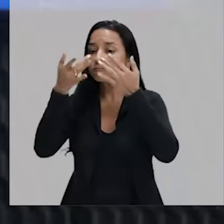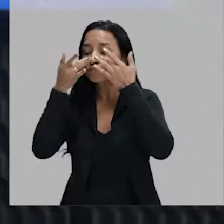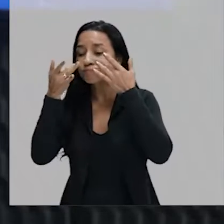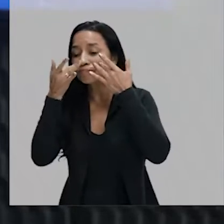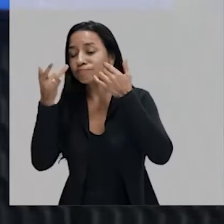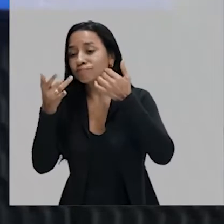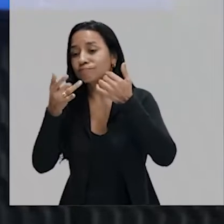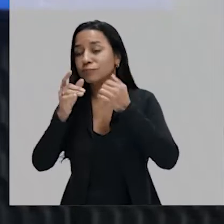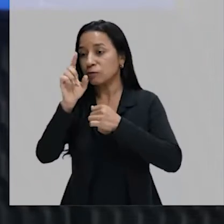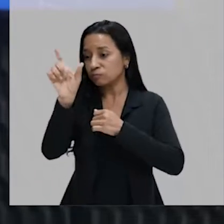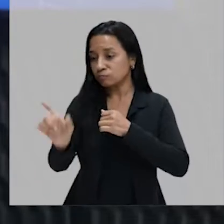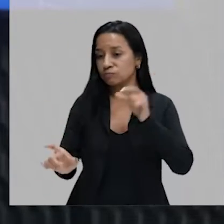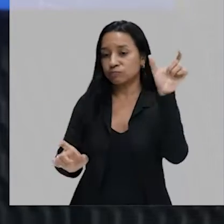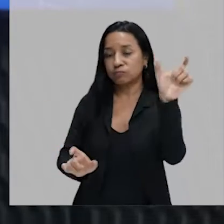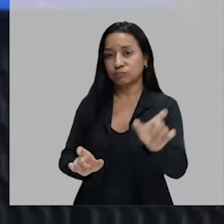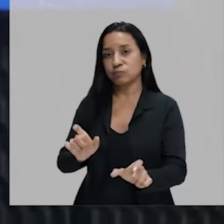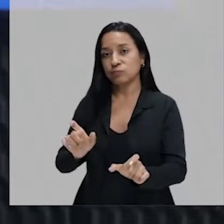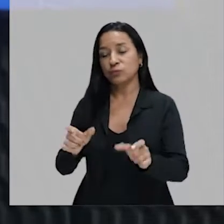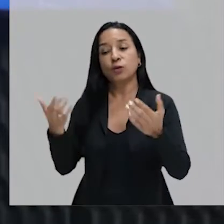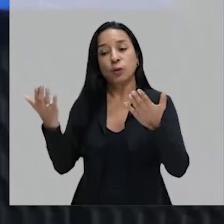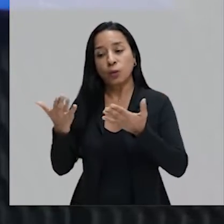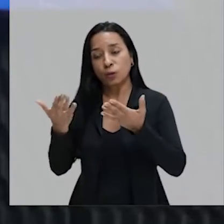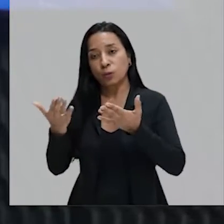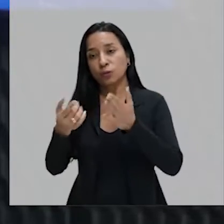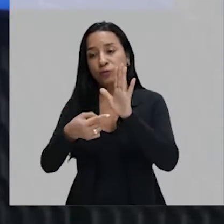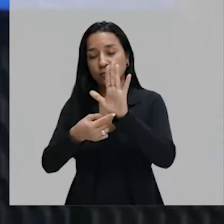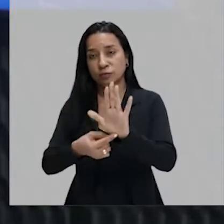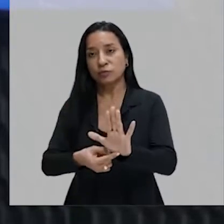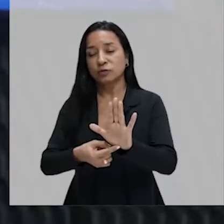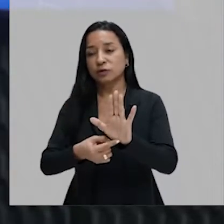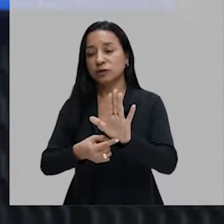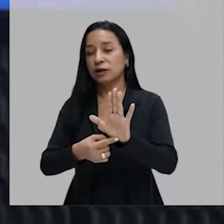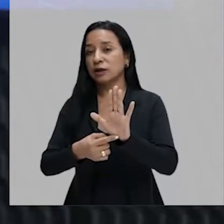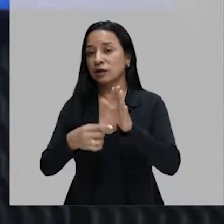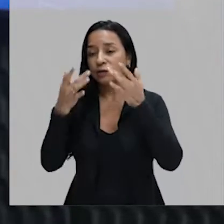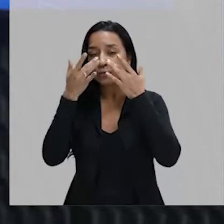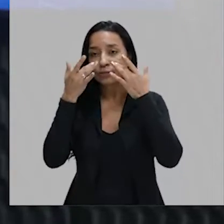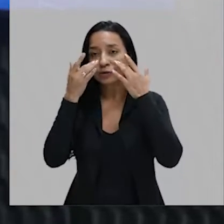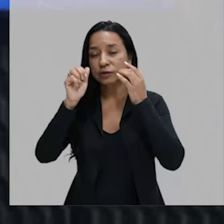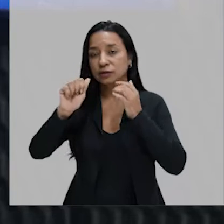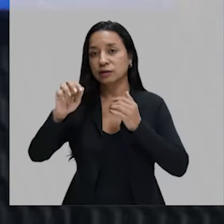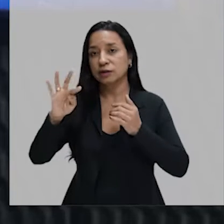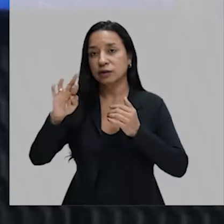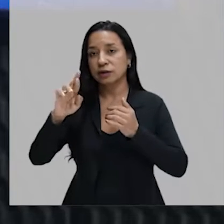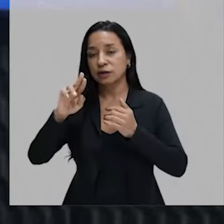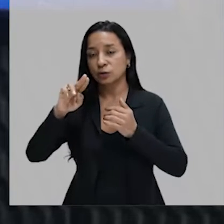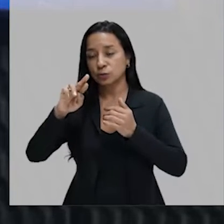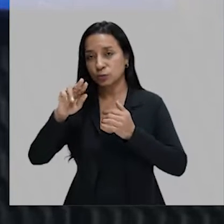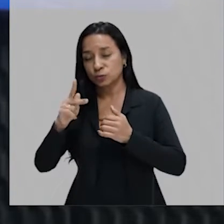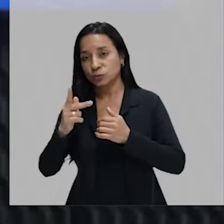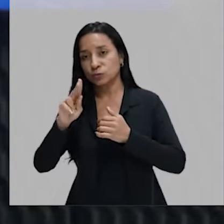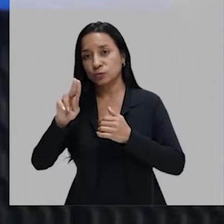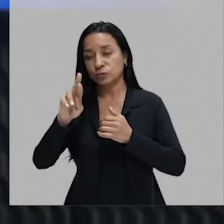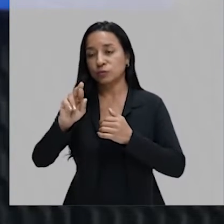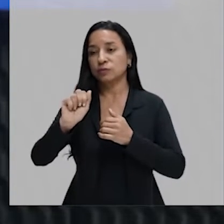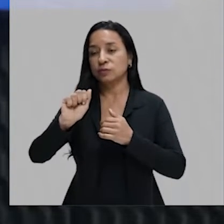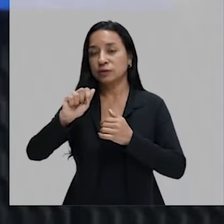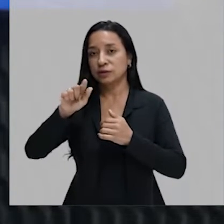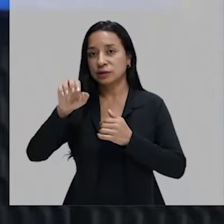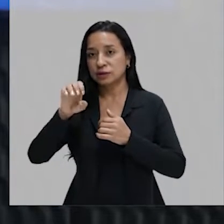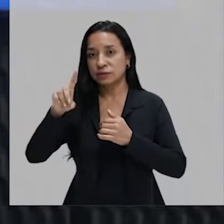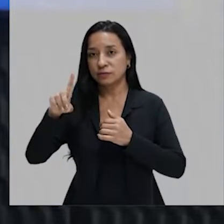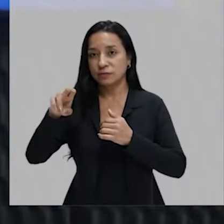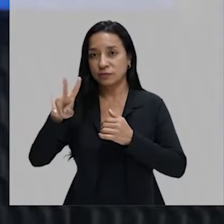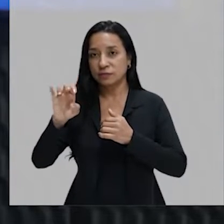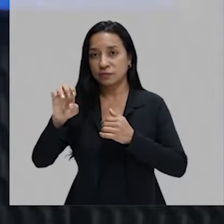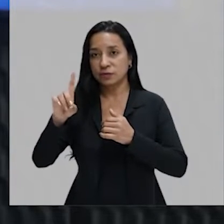elementos que eu vou citar aqui, que é o Teatro Arthur Azevedo, mais à frente, é muito grande. E, entendendo o que é patrimônio, a gente pode entender o que é cultura.